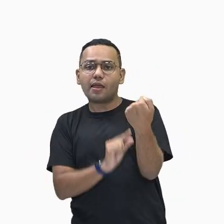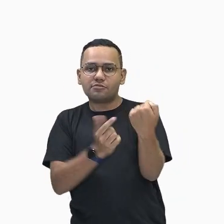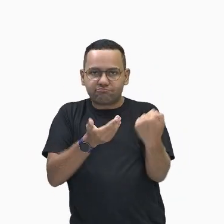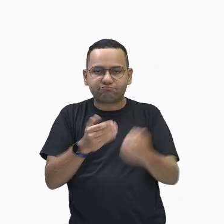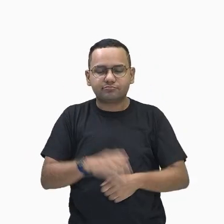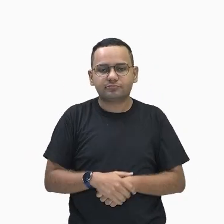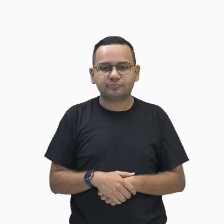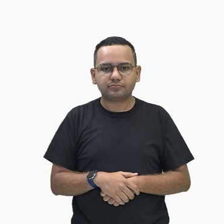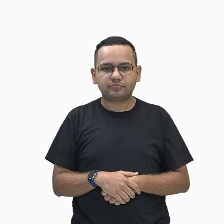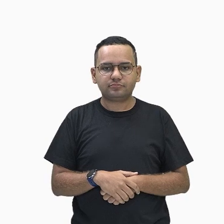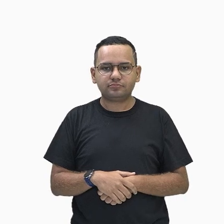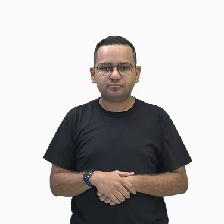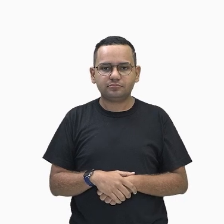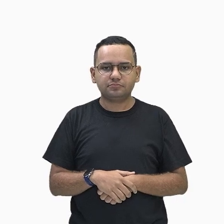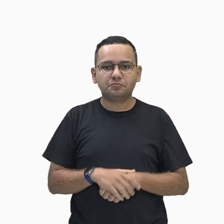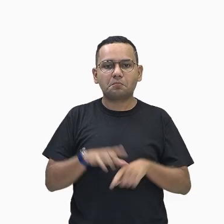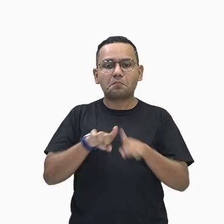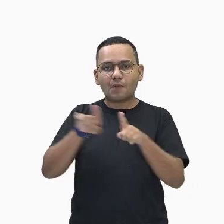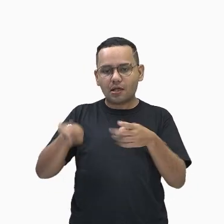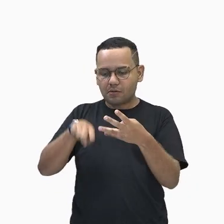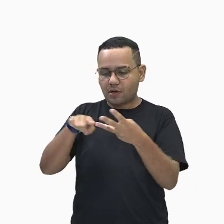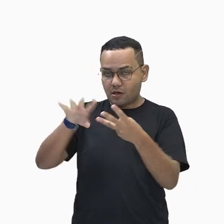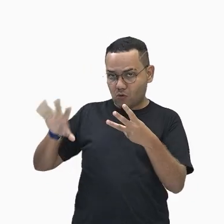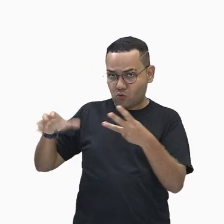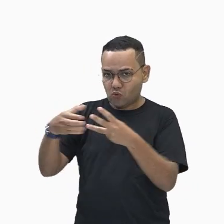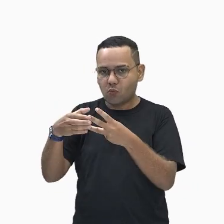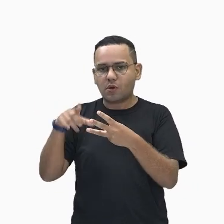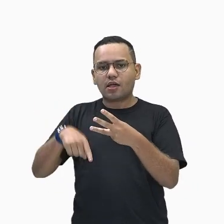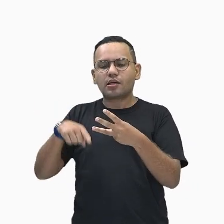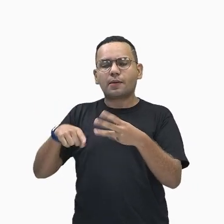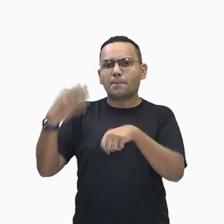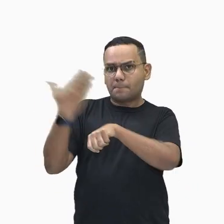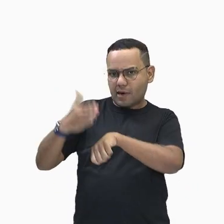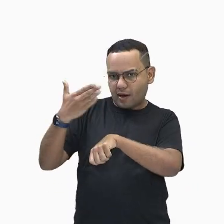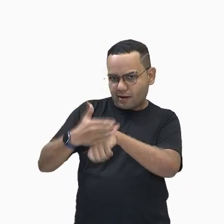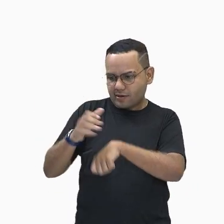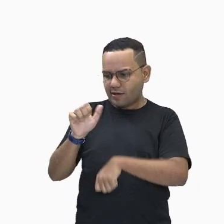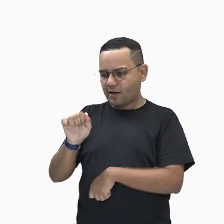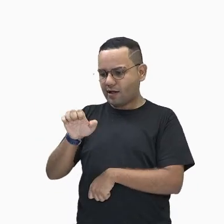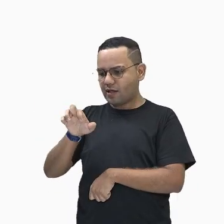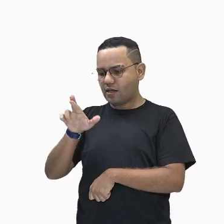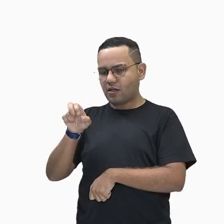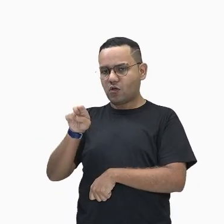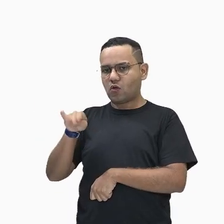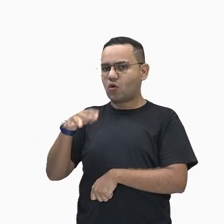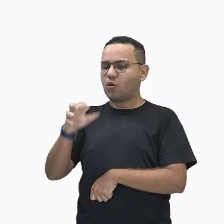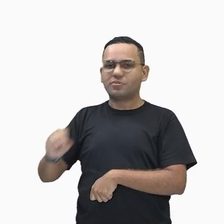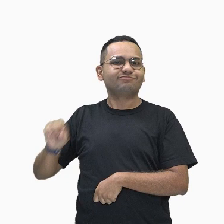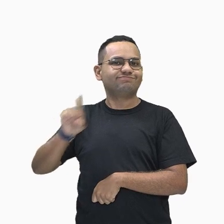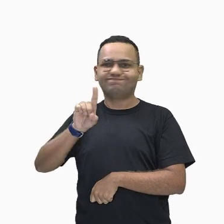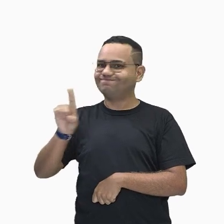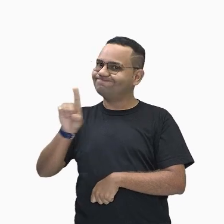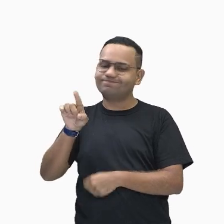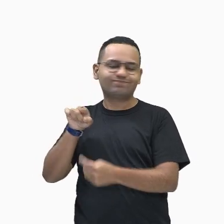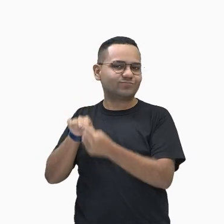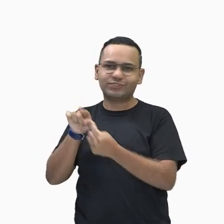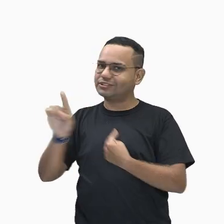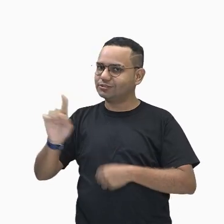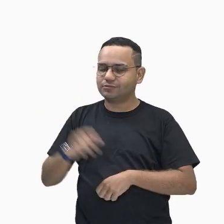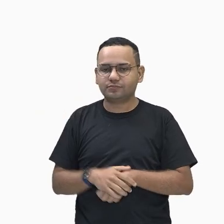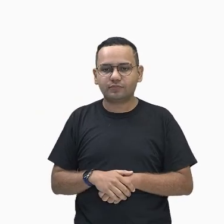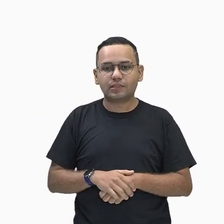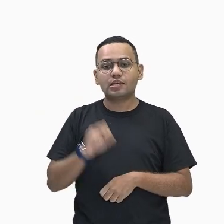grupo o treino aeróbico então nem se fala pode esquecer ah Principalmente se o objetivo dele for